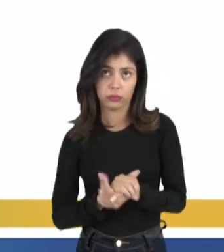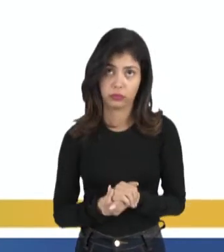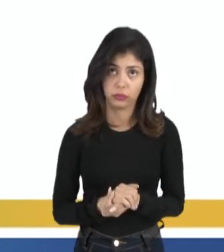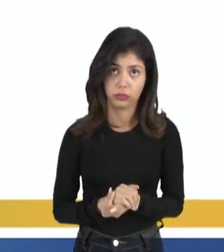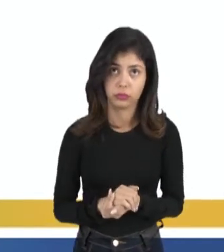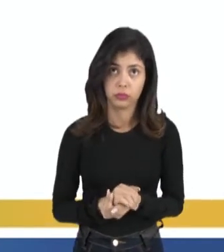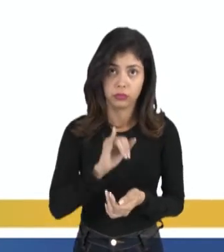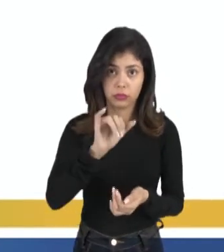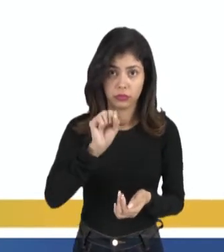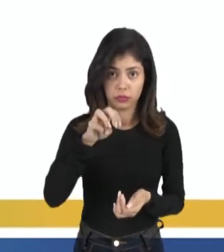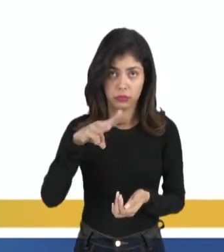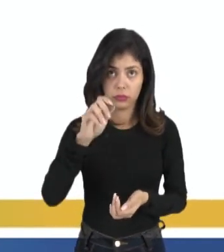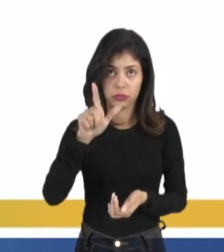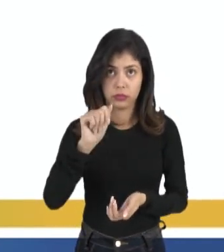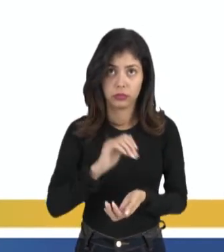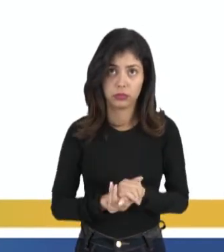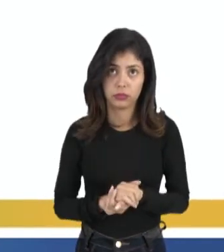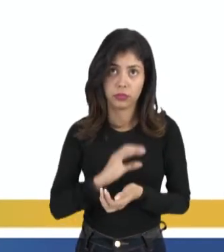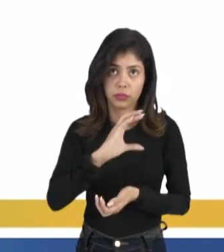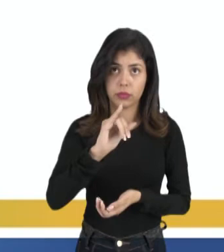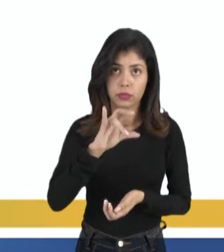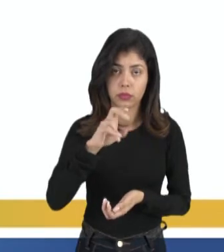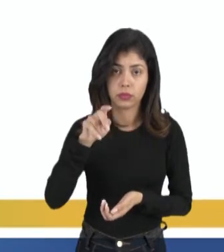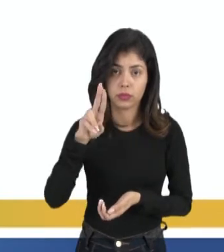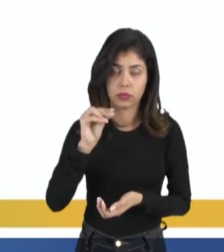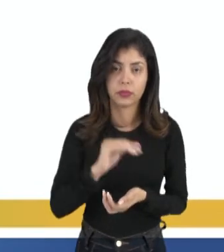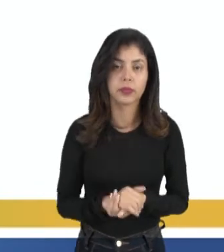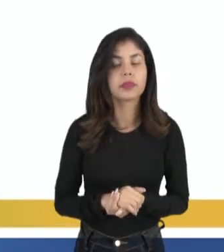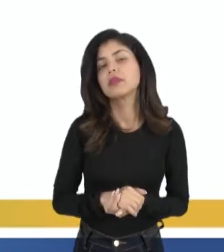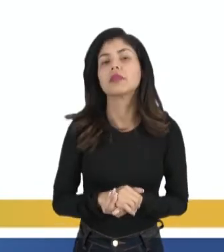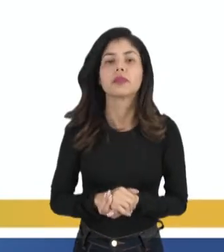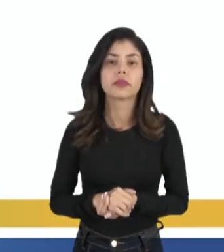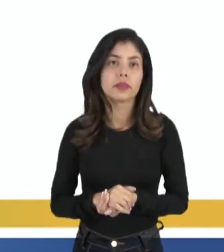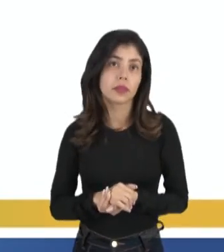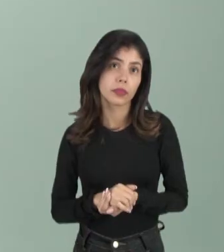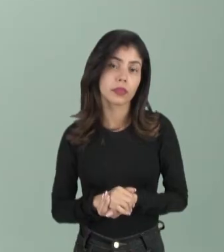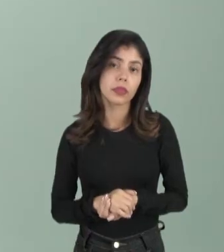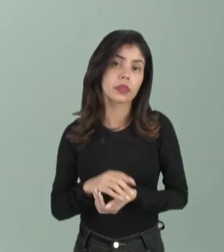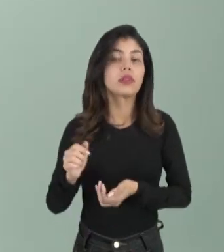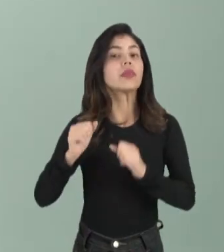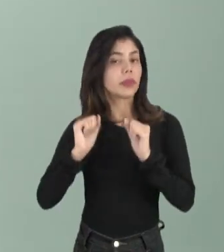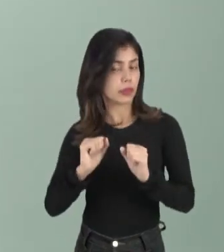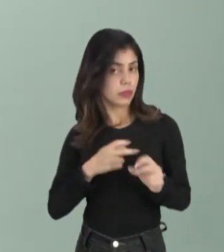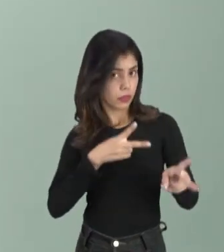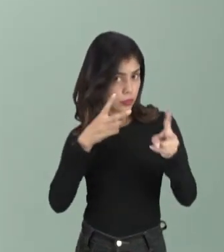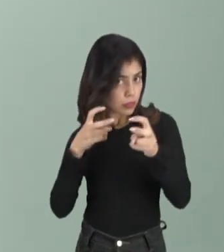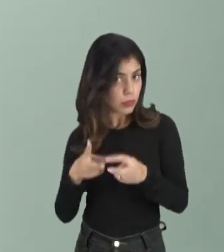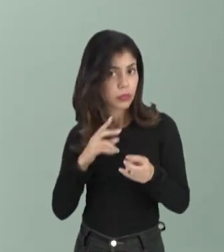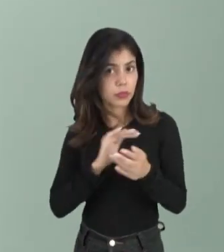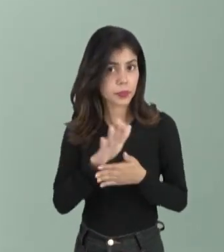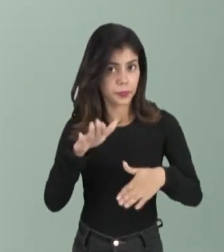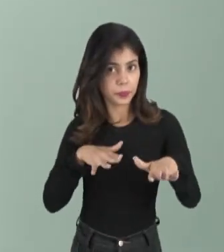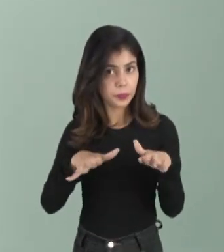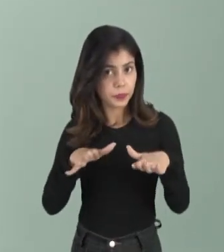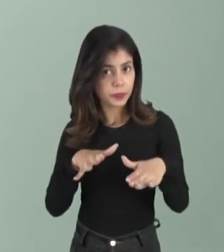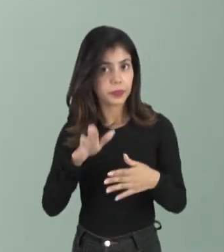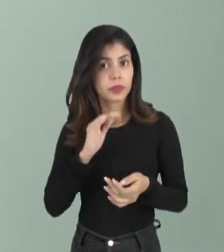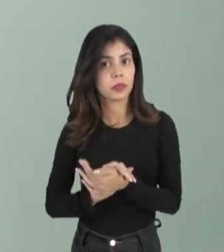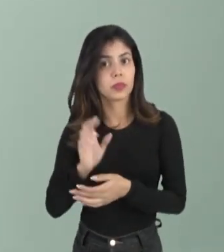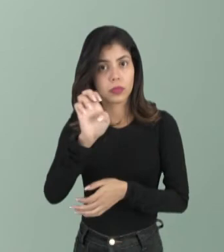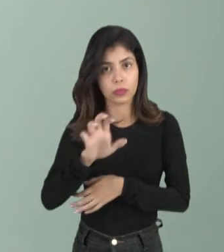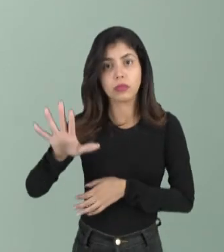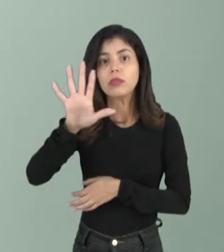Amaral Ismael Nery e Cícero dias né então nós podemos perceber que os movimentos